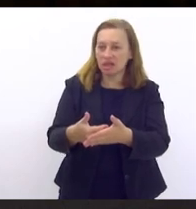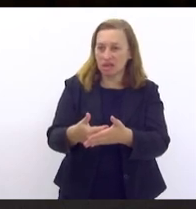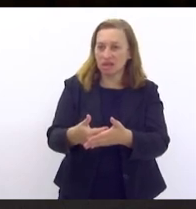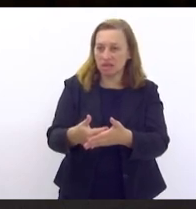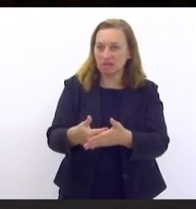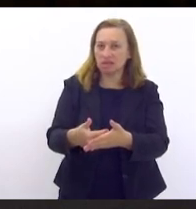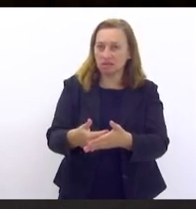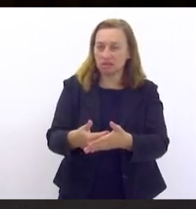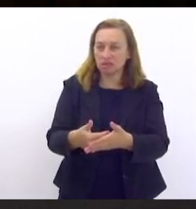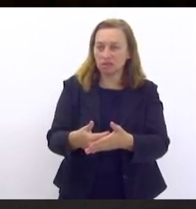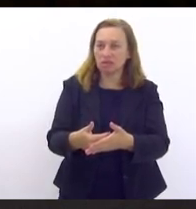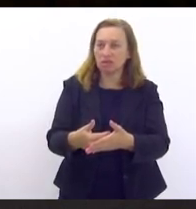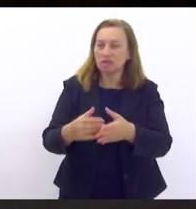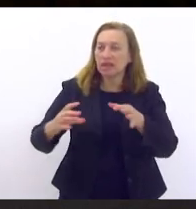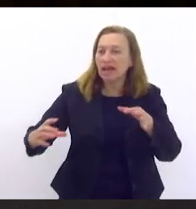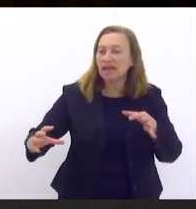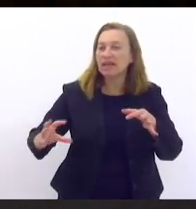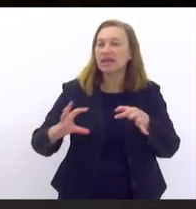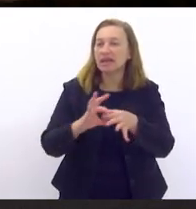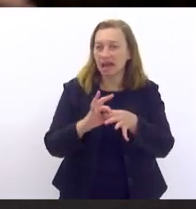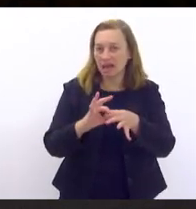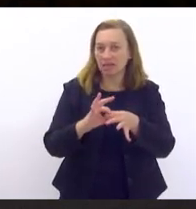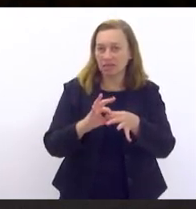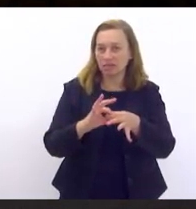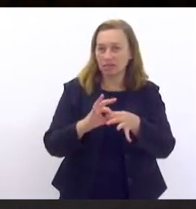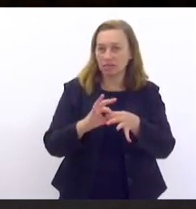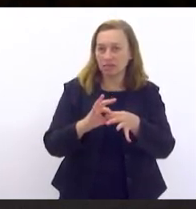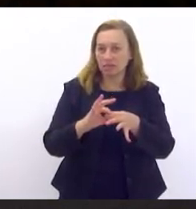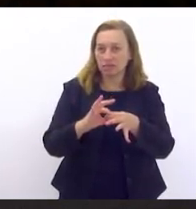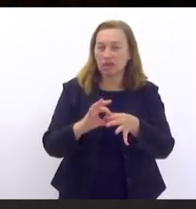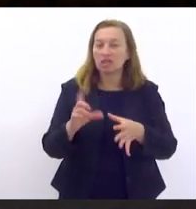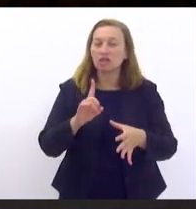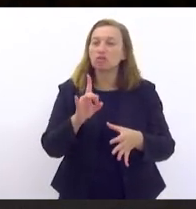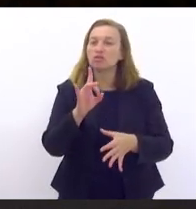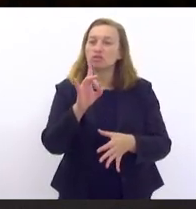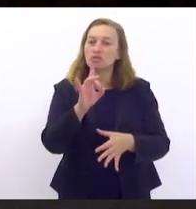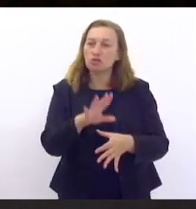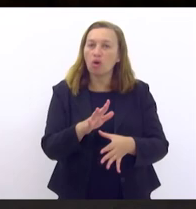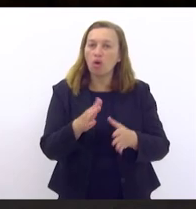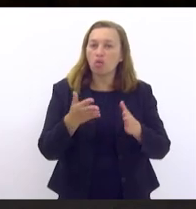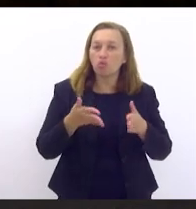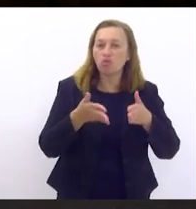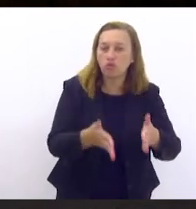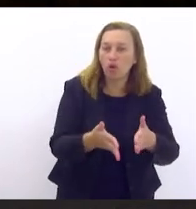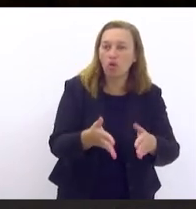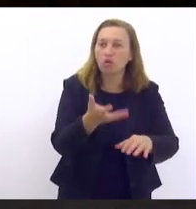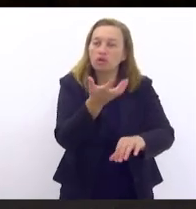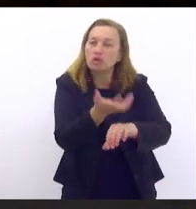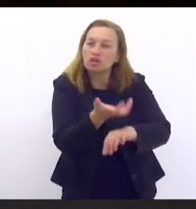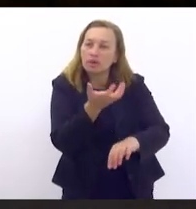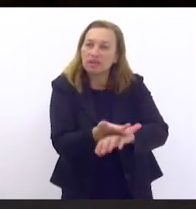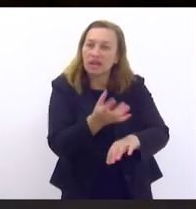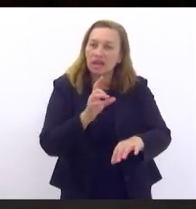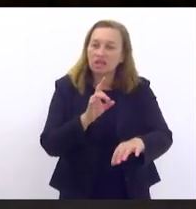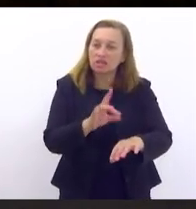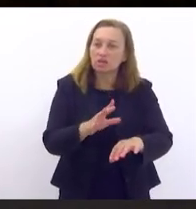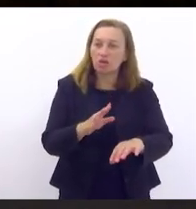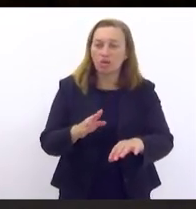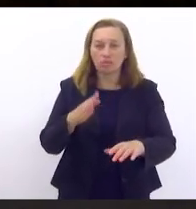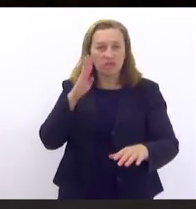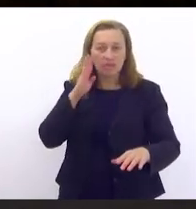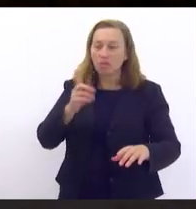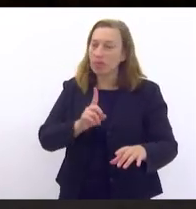convencional ela tem que estar fazendo parte do processo convencional e não ser uma cadeira específico uma matéria específica então é